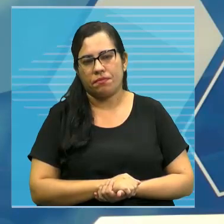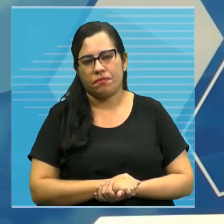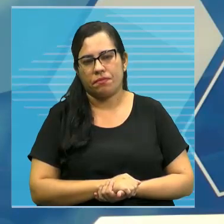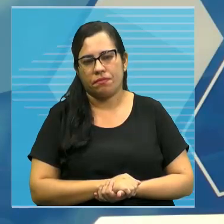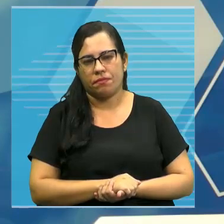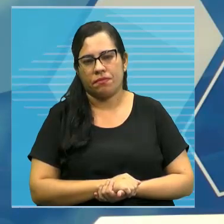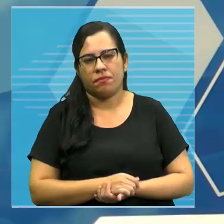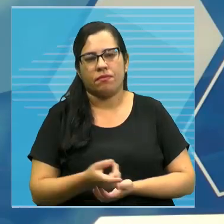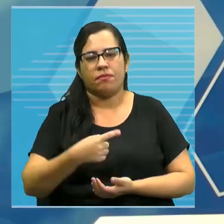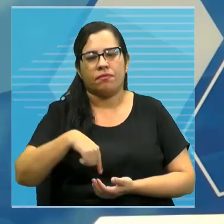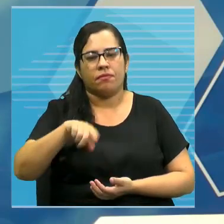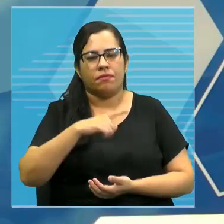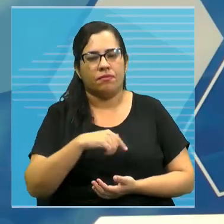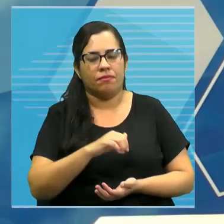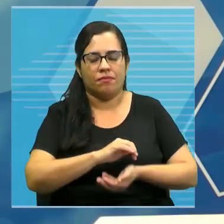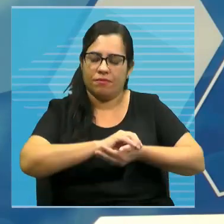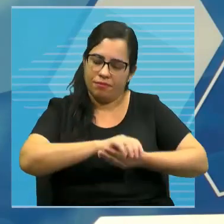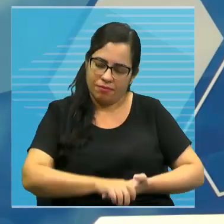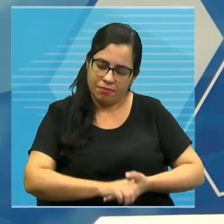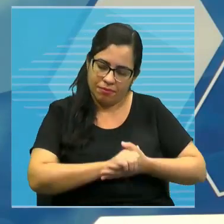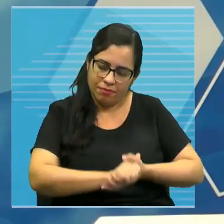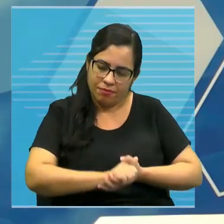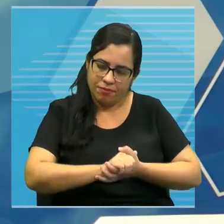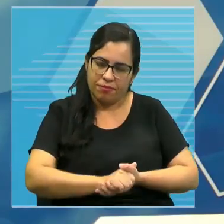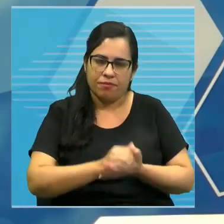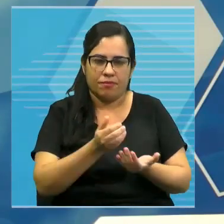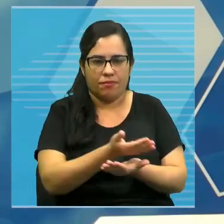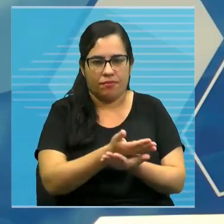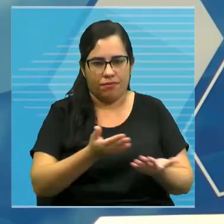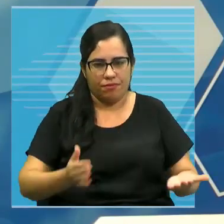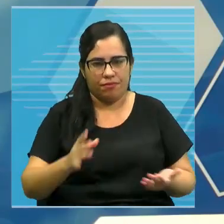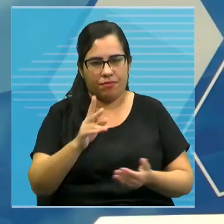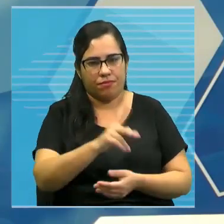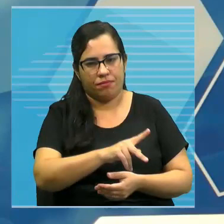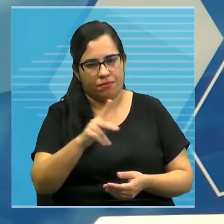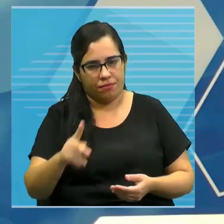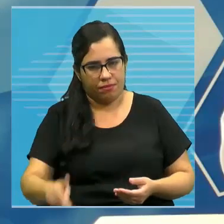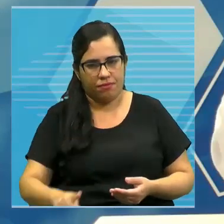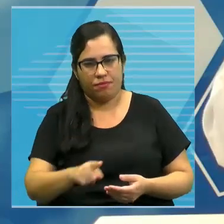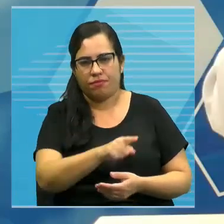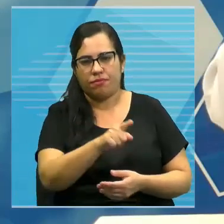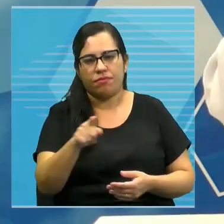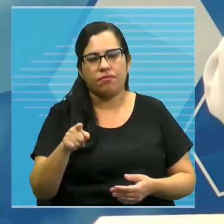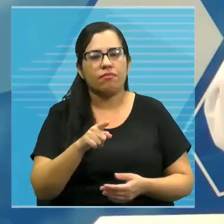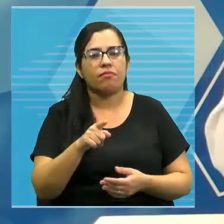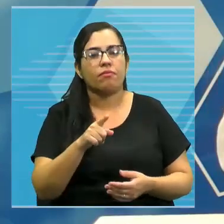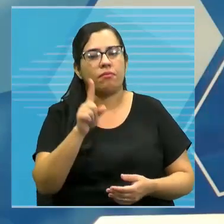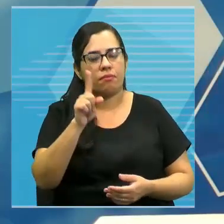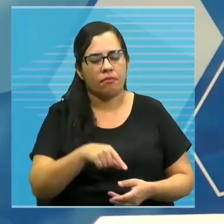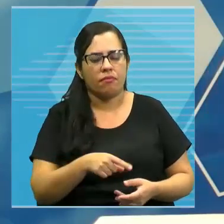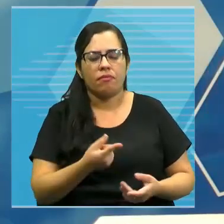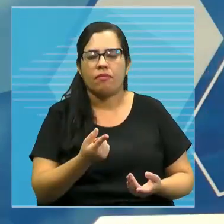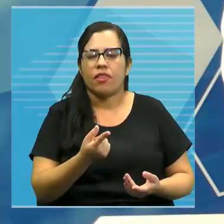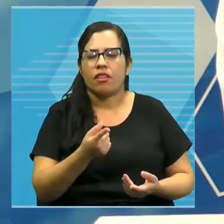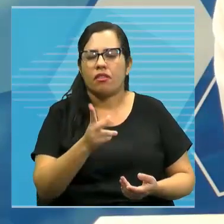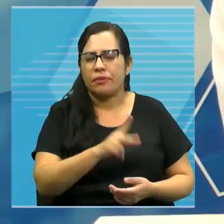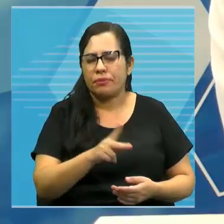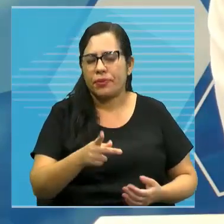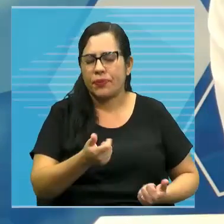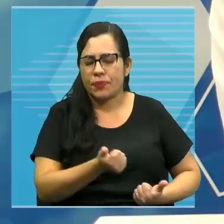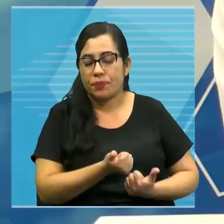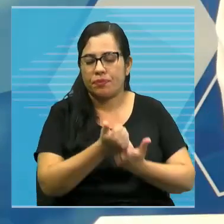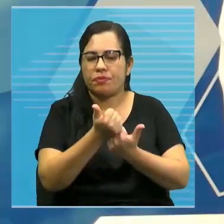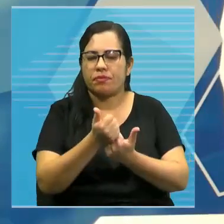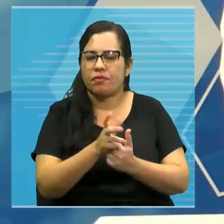aproveito para cumprimentar os colegas professores as colegas professores que acompanham vocês nas escolas